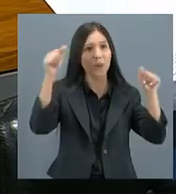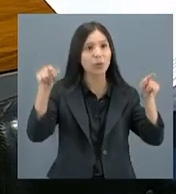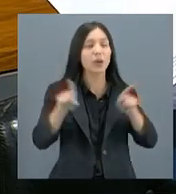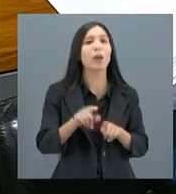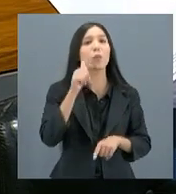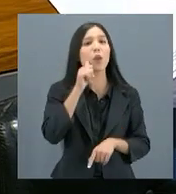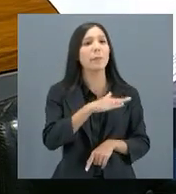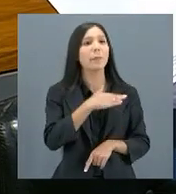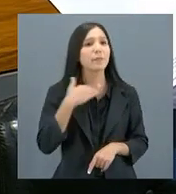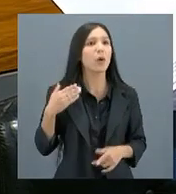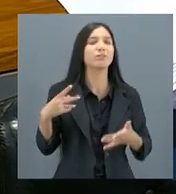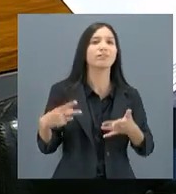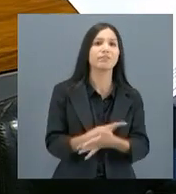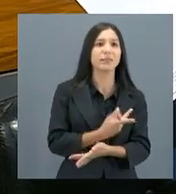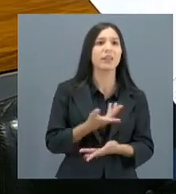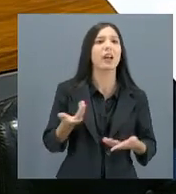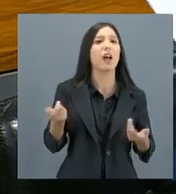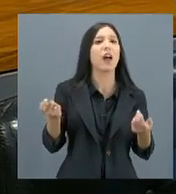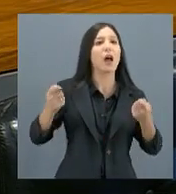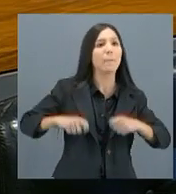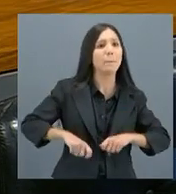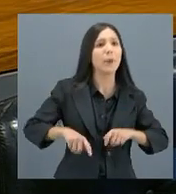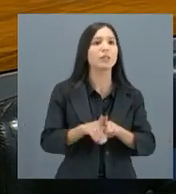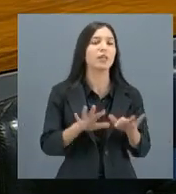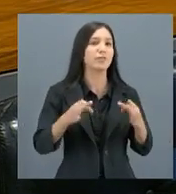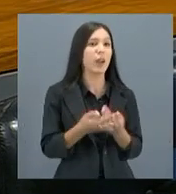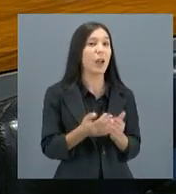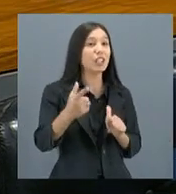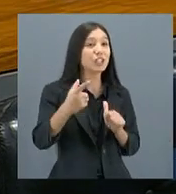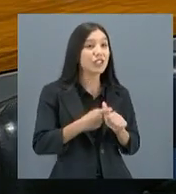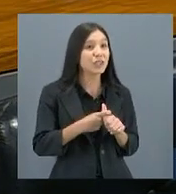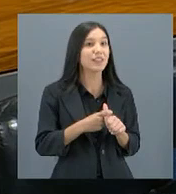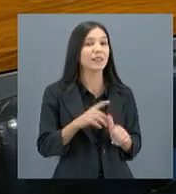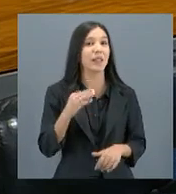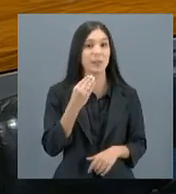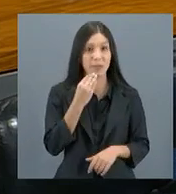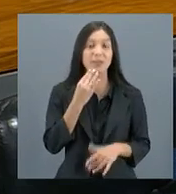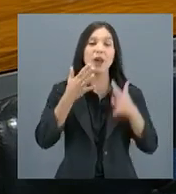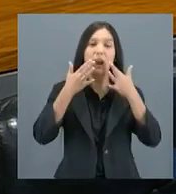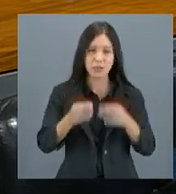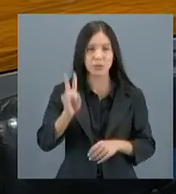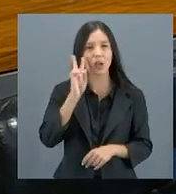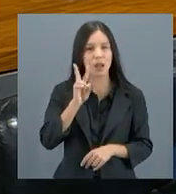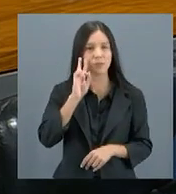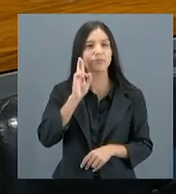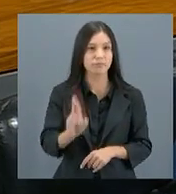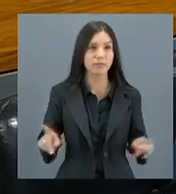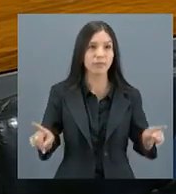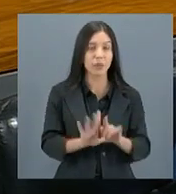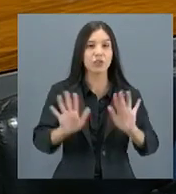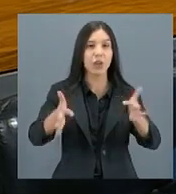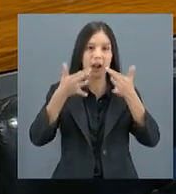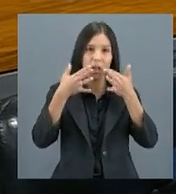após perder controle em apostas e família fica com dívida milionária. E isso foi alertado, o senhor lembra bem. Eu